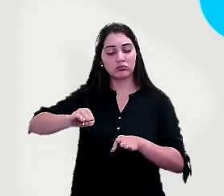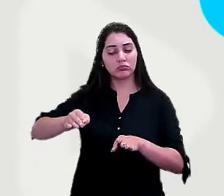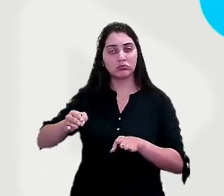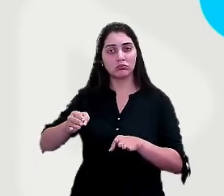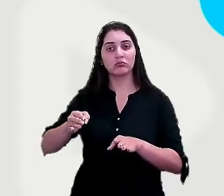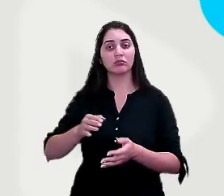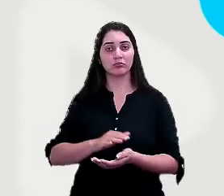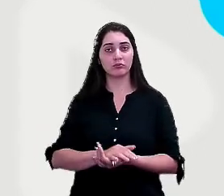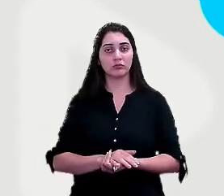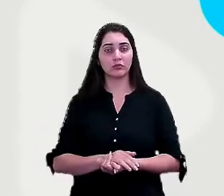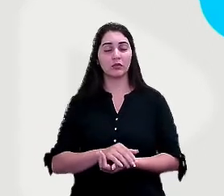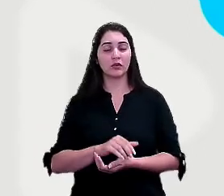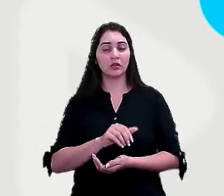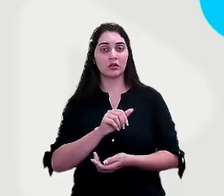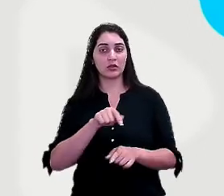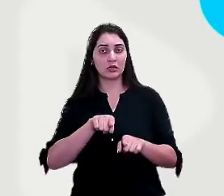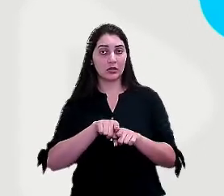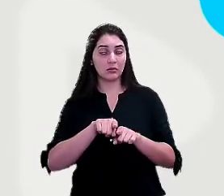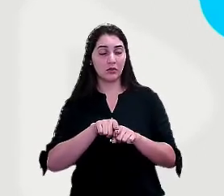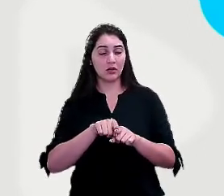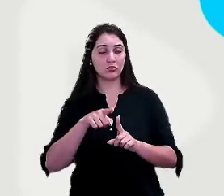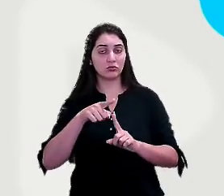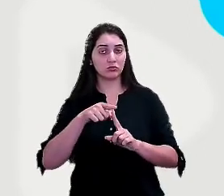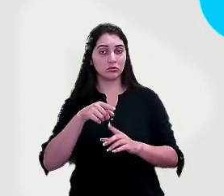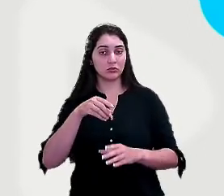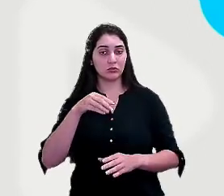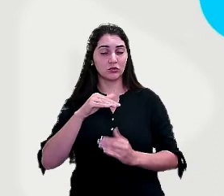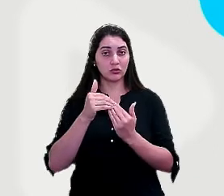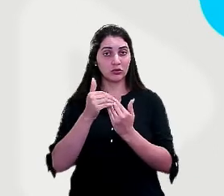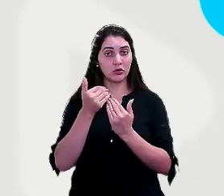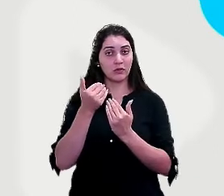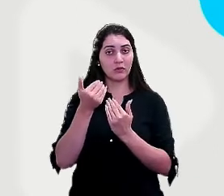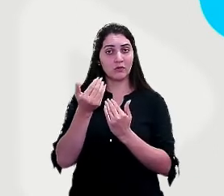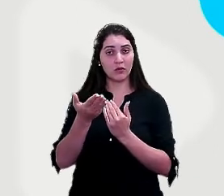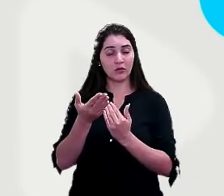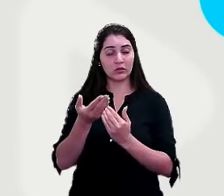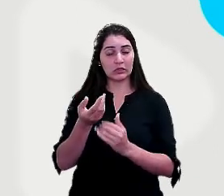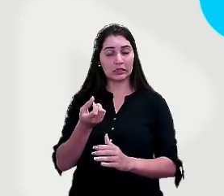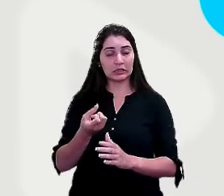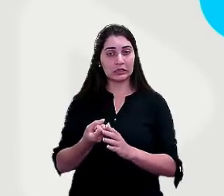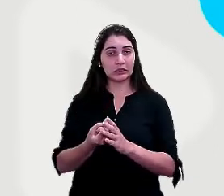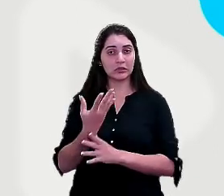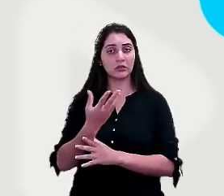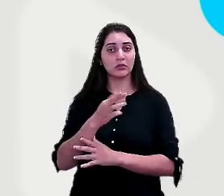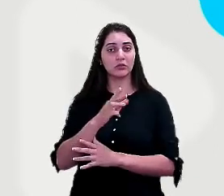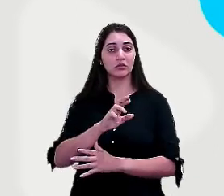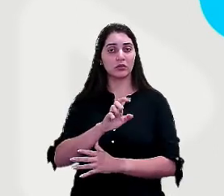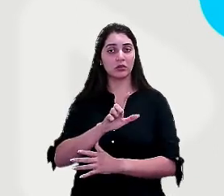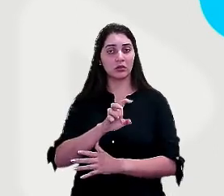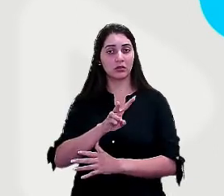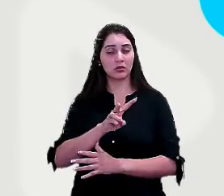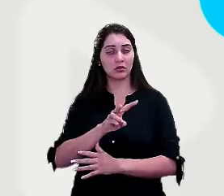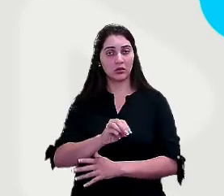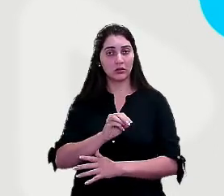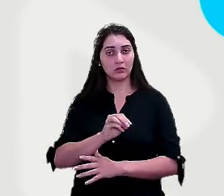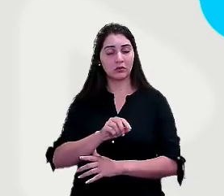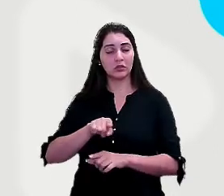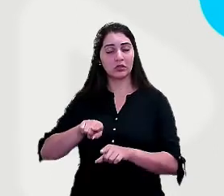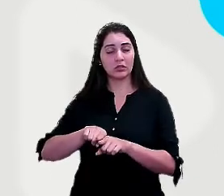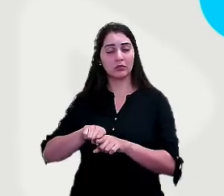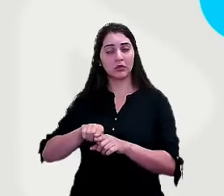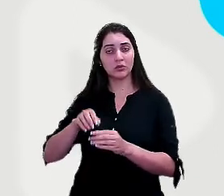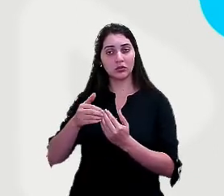morfoestruturais, os agentes endógenos, né, que eles vão dar origem ao relevo, e os agentes